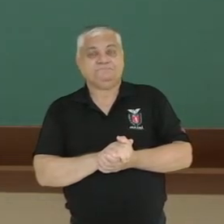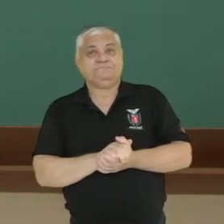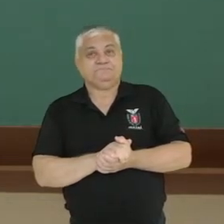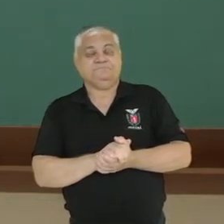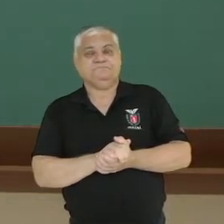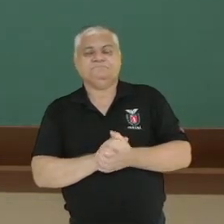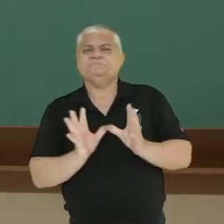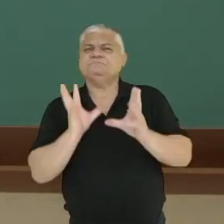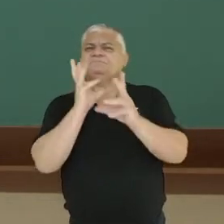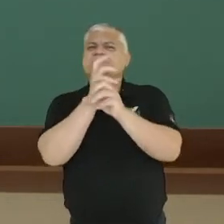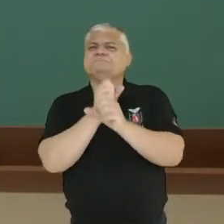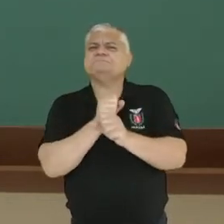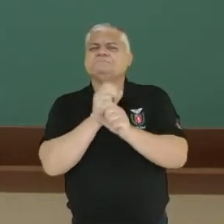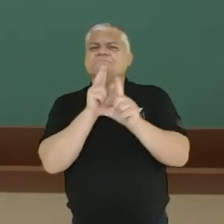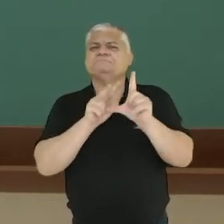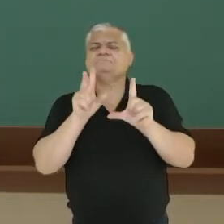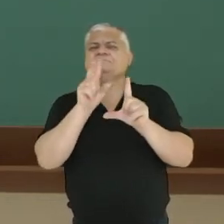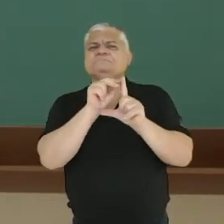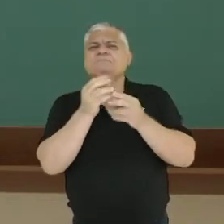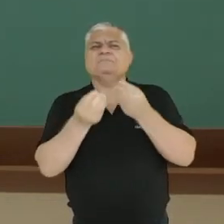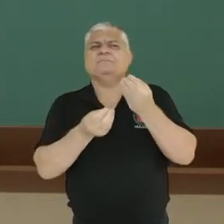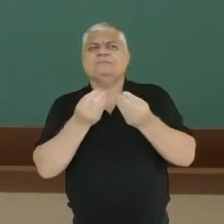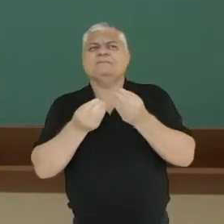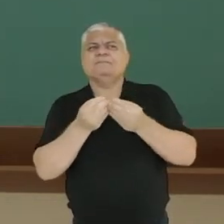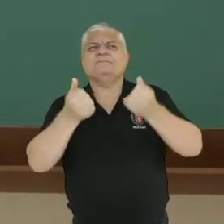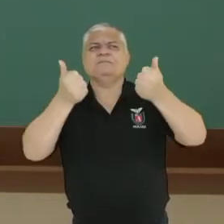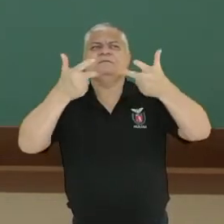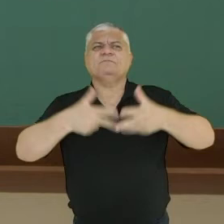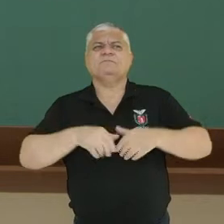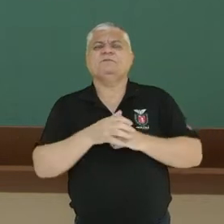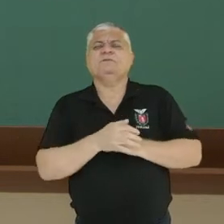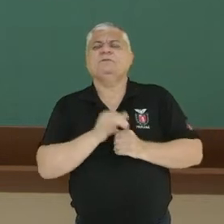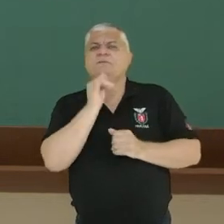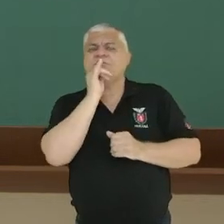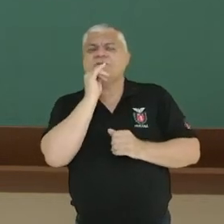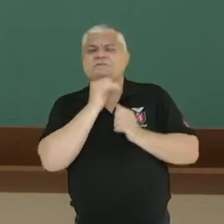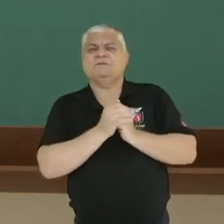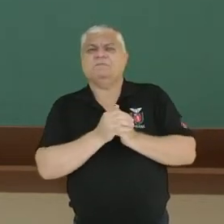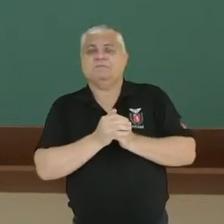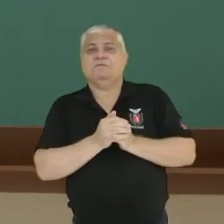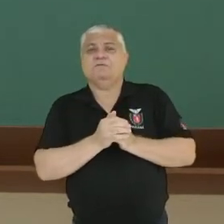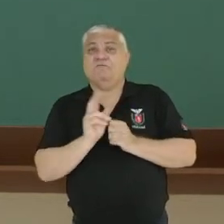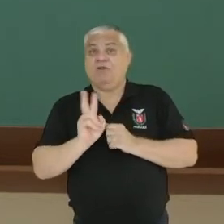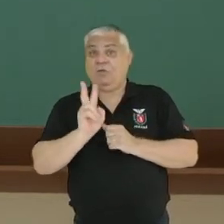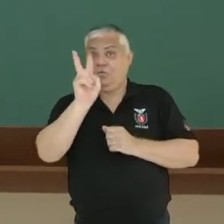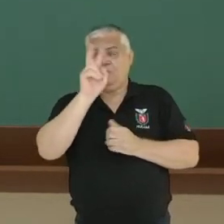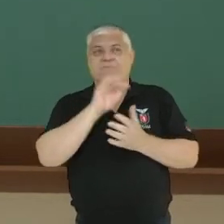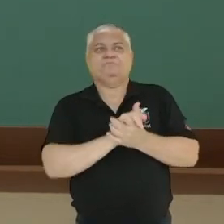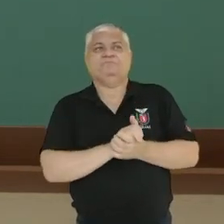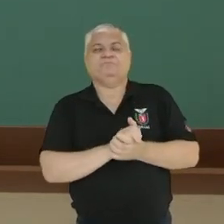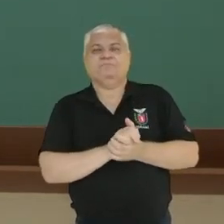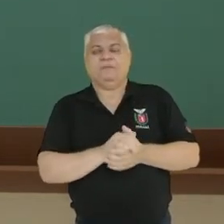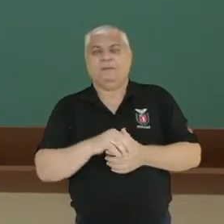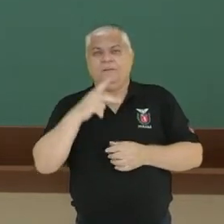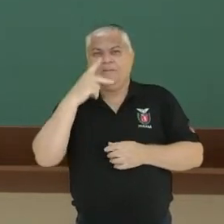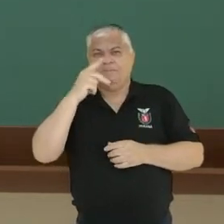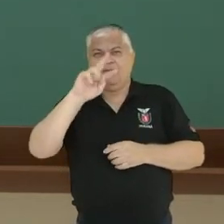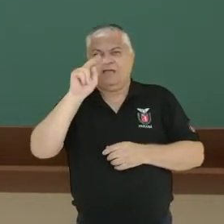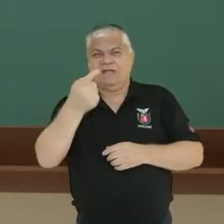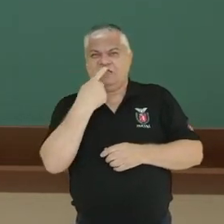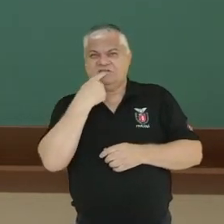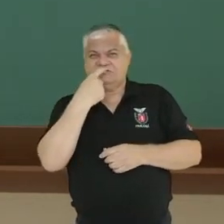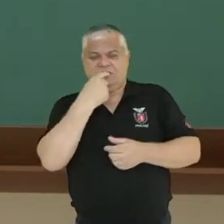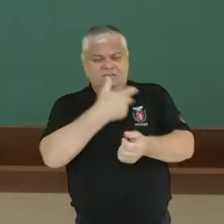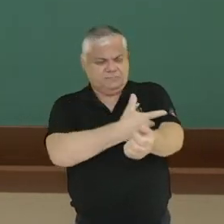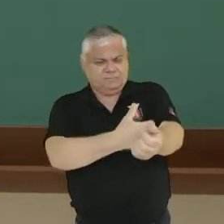Cálculo de logaritmos. Então, vamos falar um pouquinho por meio de alguns valores dados. O pH do sangue dos